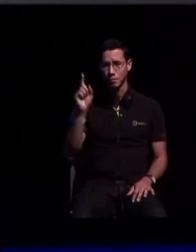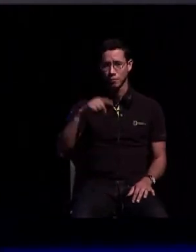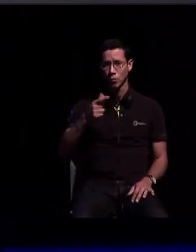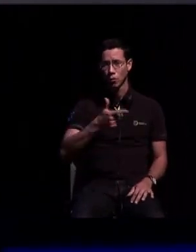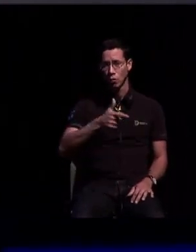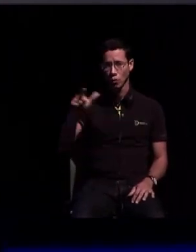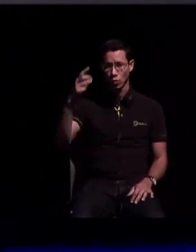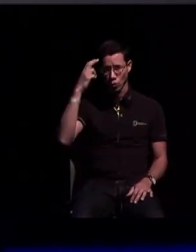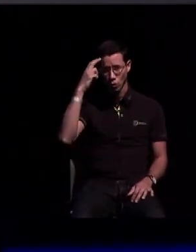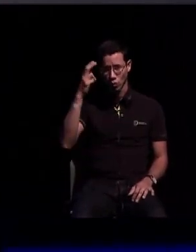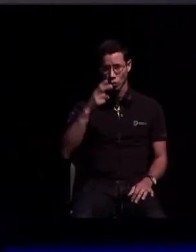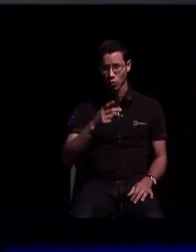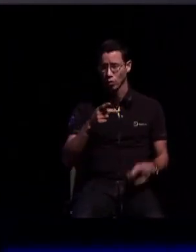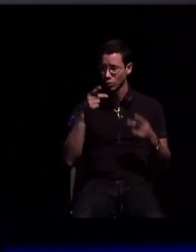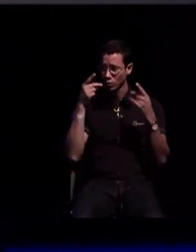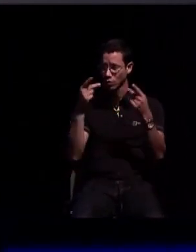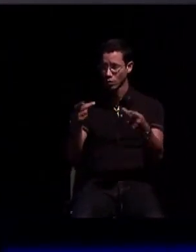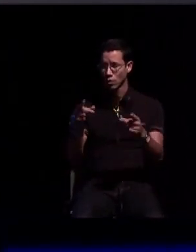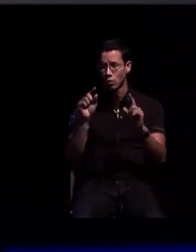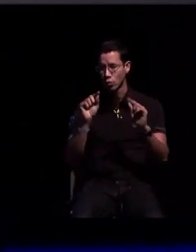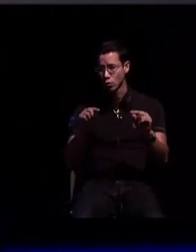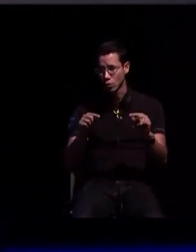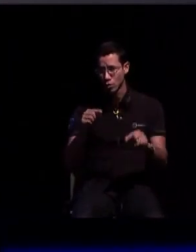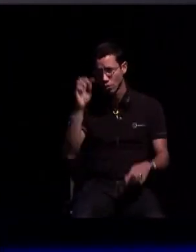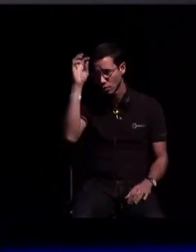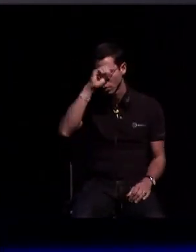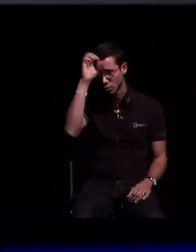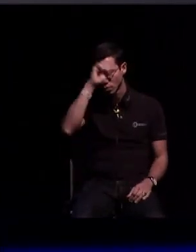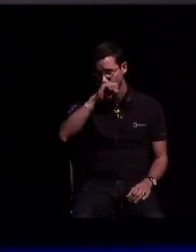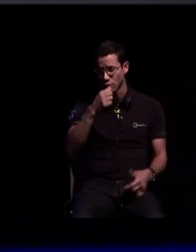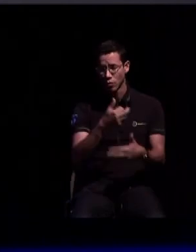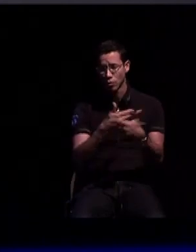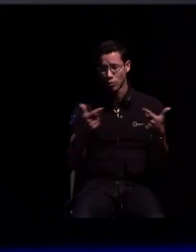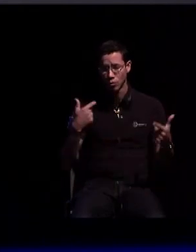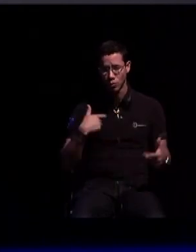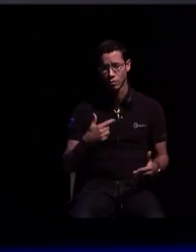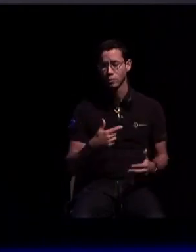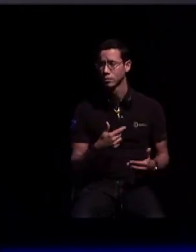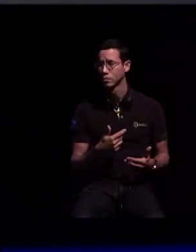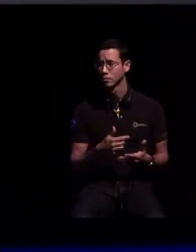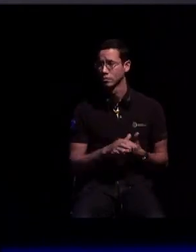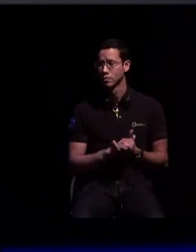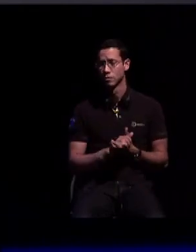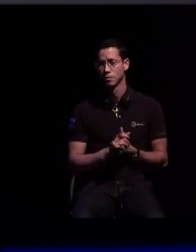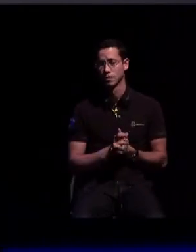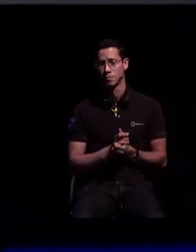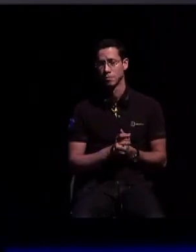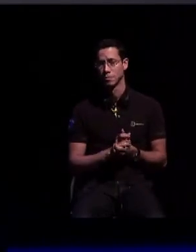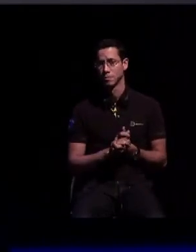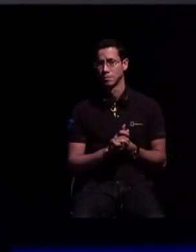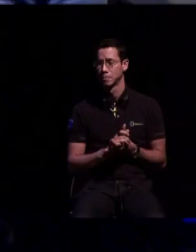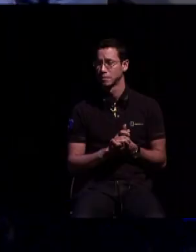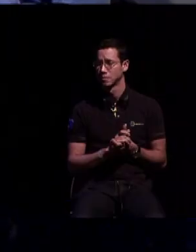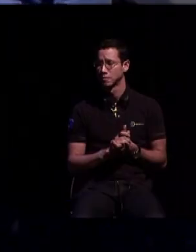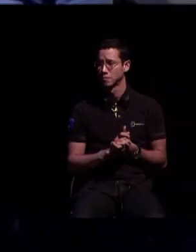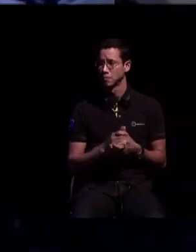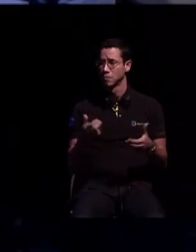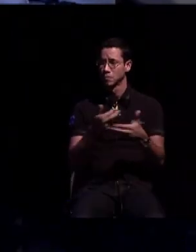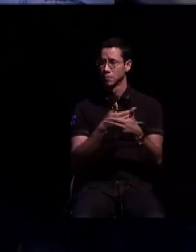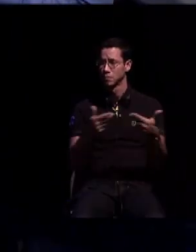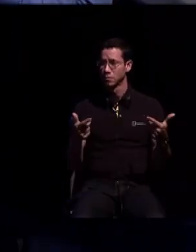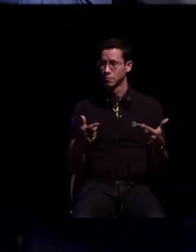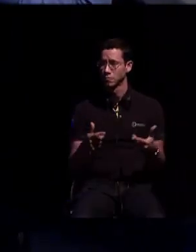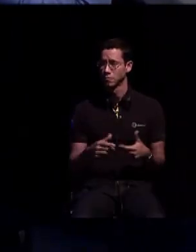é que você, você aprende coisas que você não aprende em milhares de livros, né? Que são coisas que entram